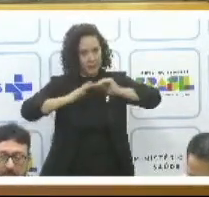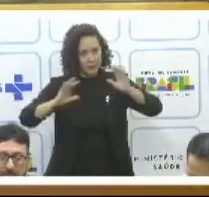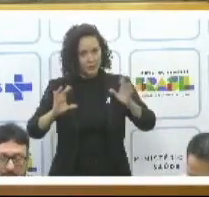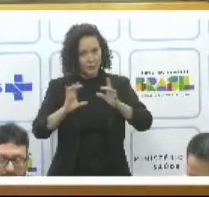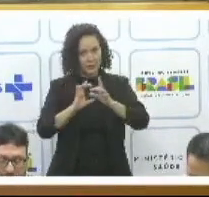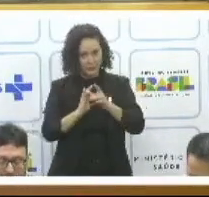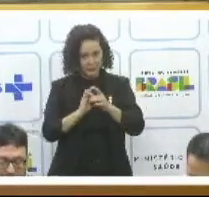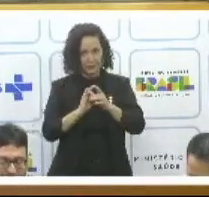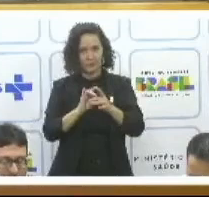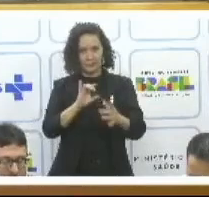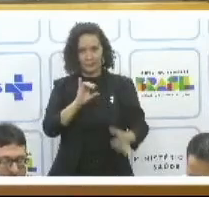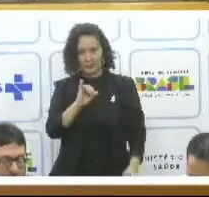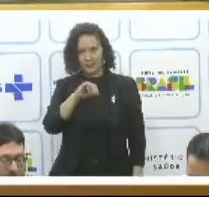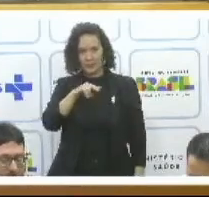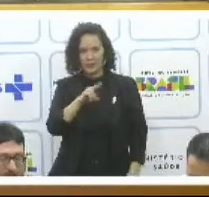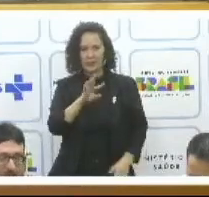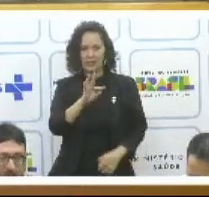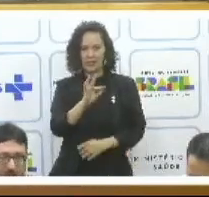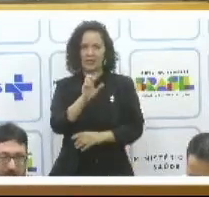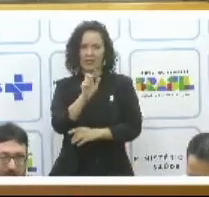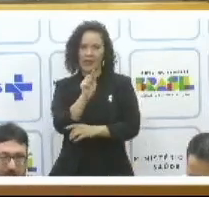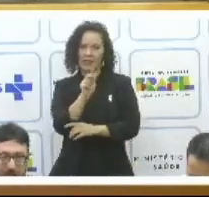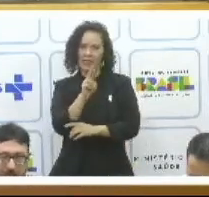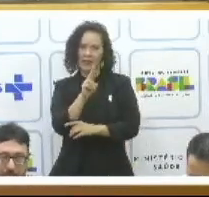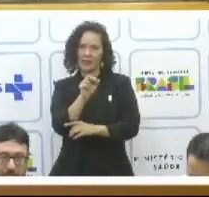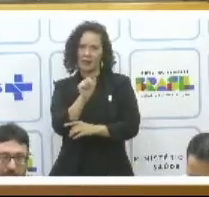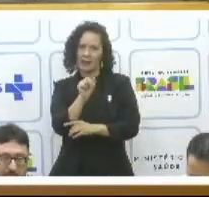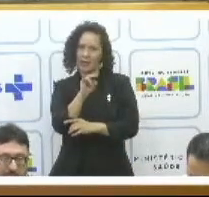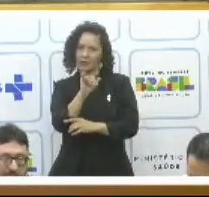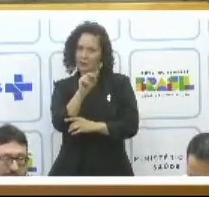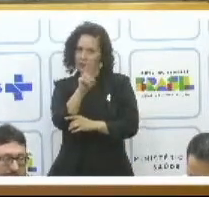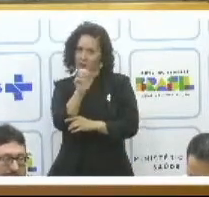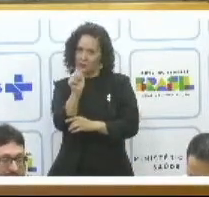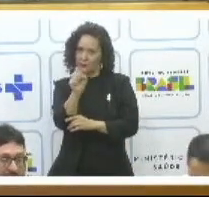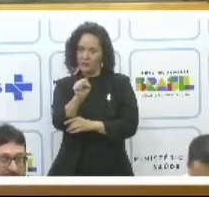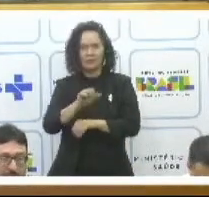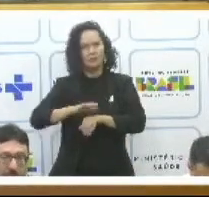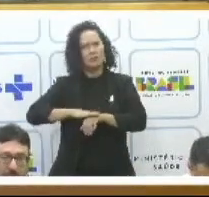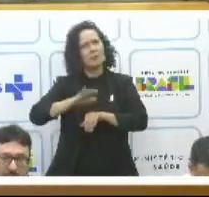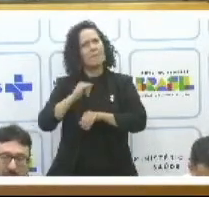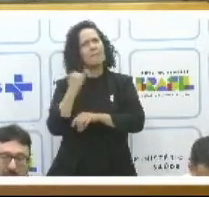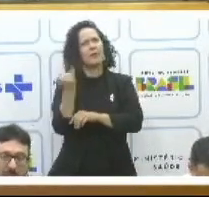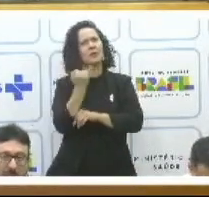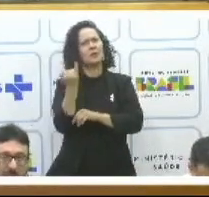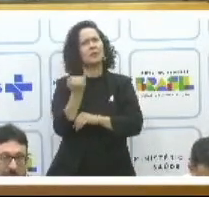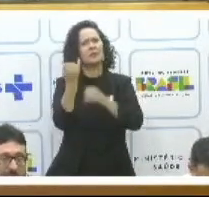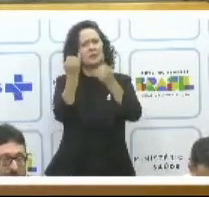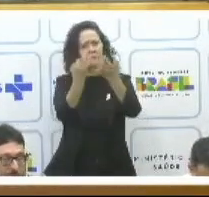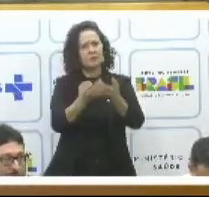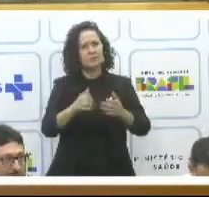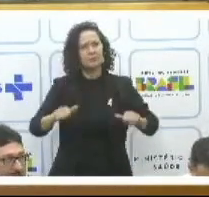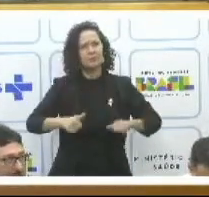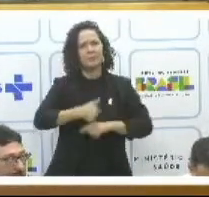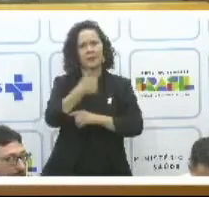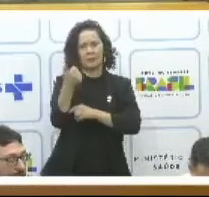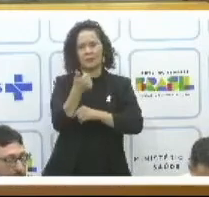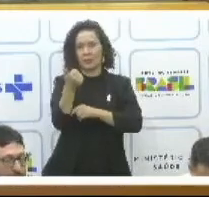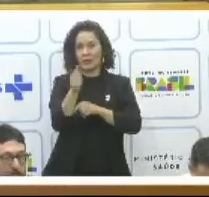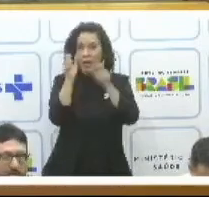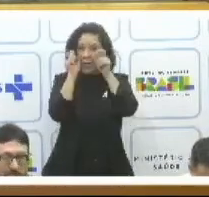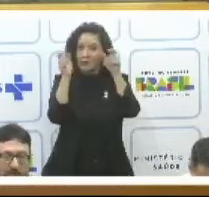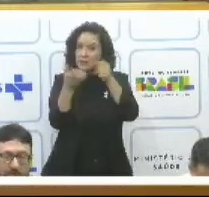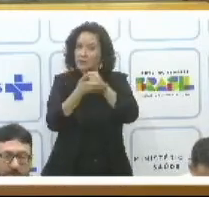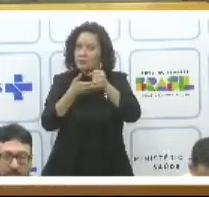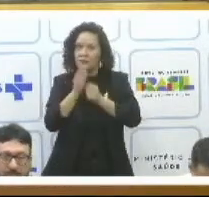né, mas gostaria primeiro de falar, né, da importância, né, das ações da Secretaria de Atenção Primária